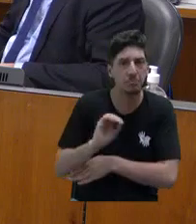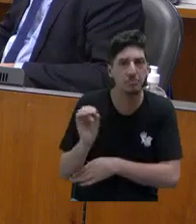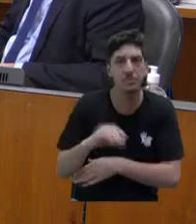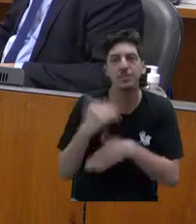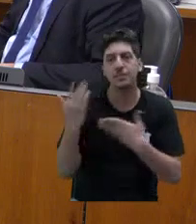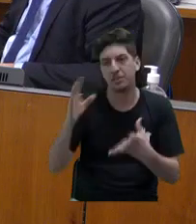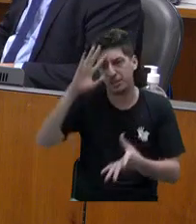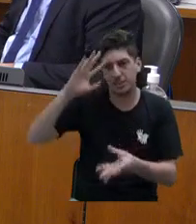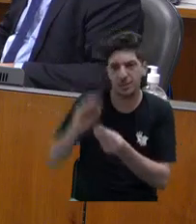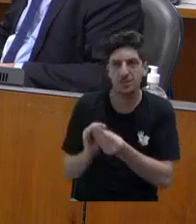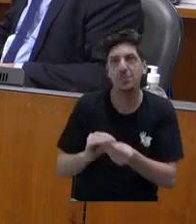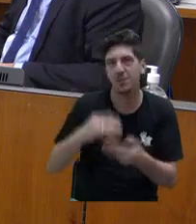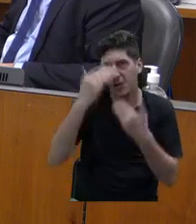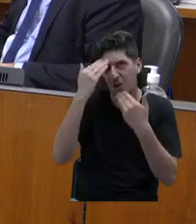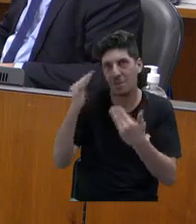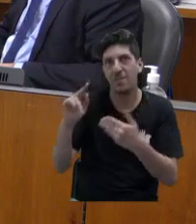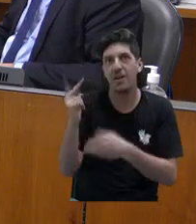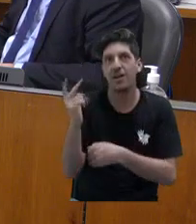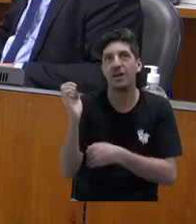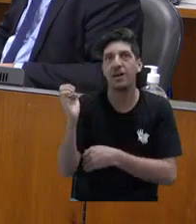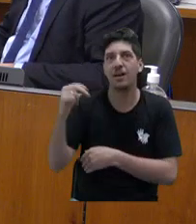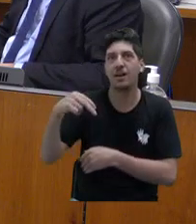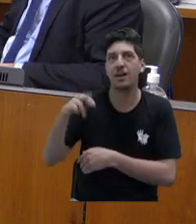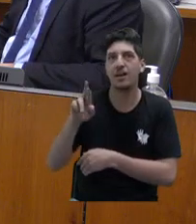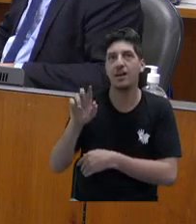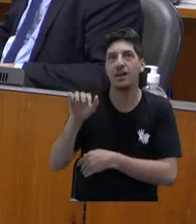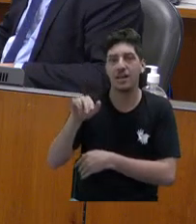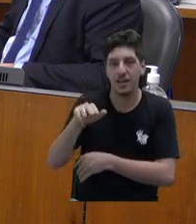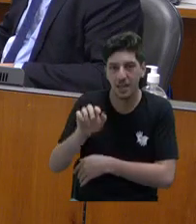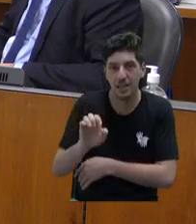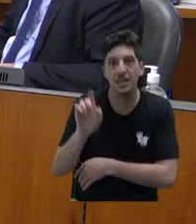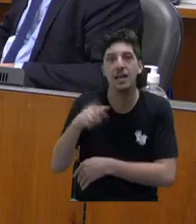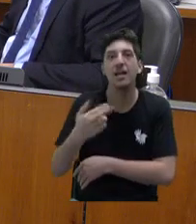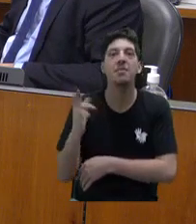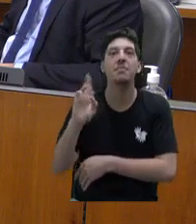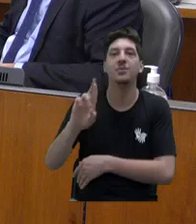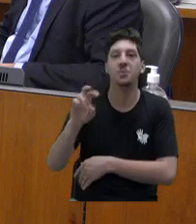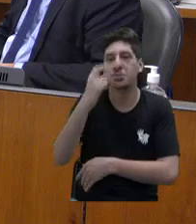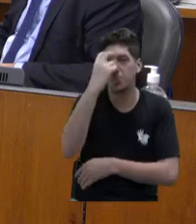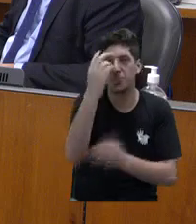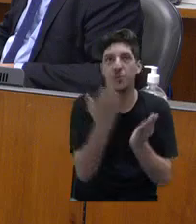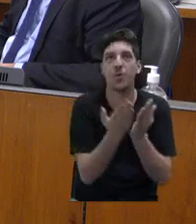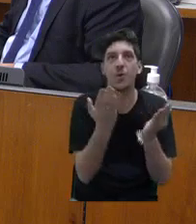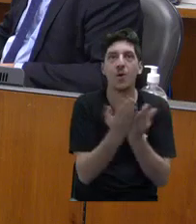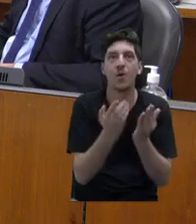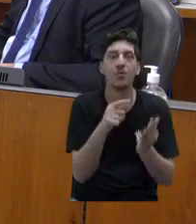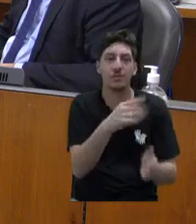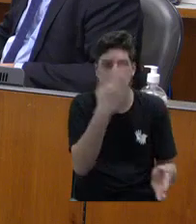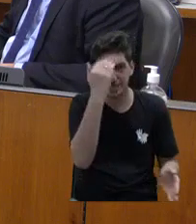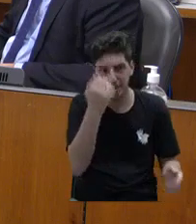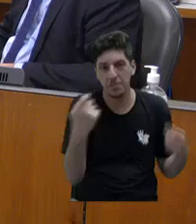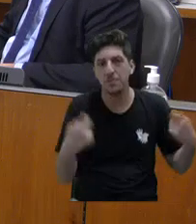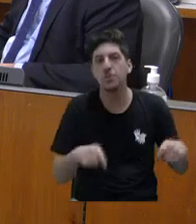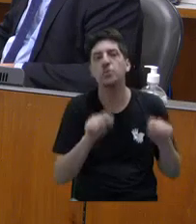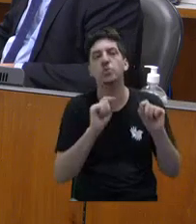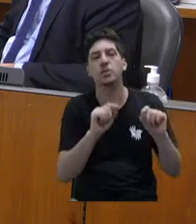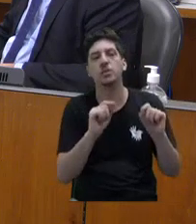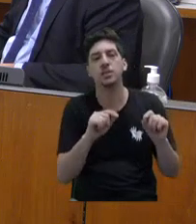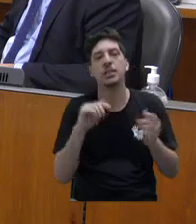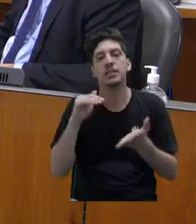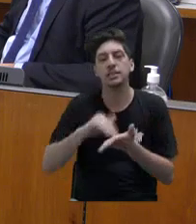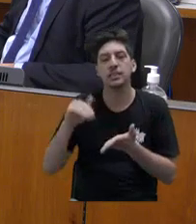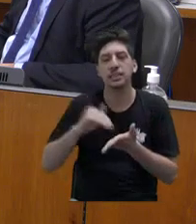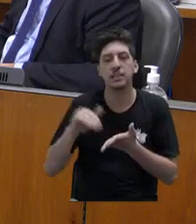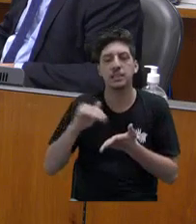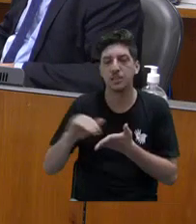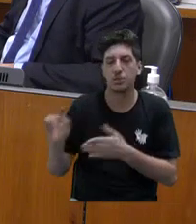obrigado, deputado Henrique, o senhor nem falou, o senhor, que é representante da cultura gospel, saiba que sempre terá na Secretaria